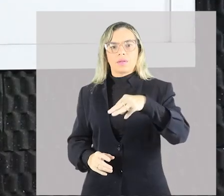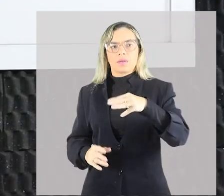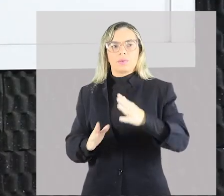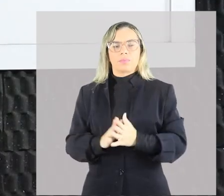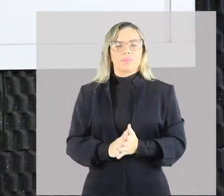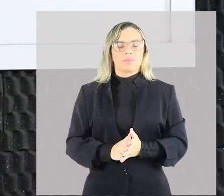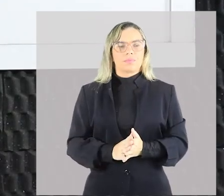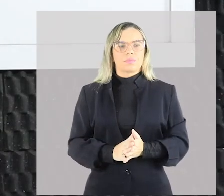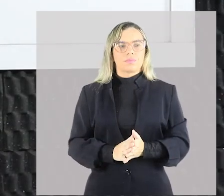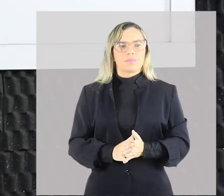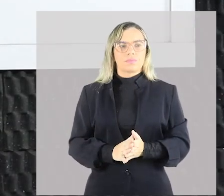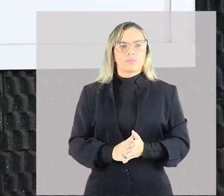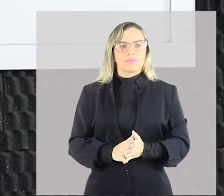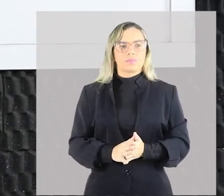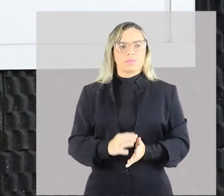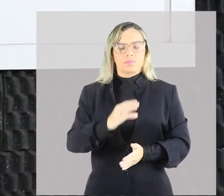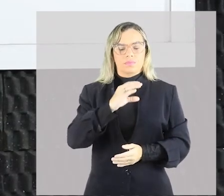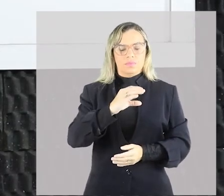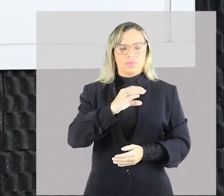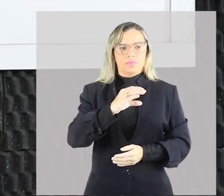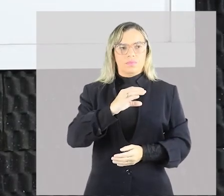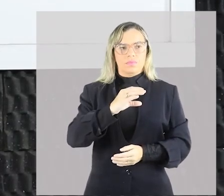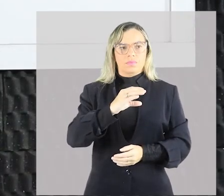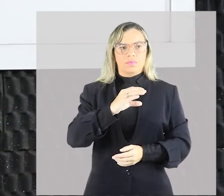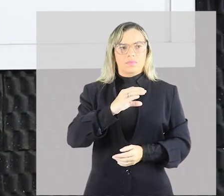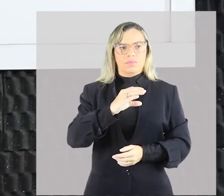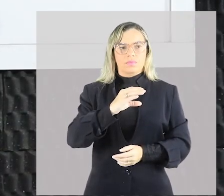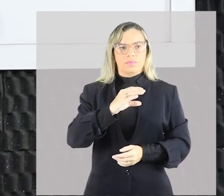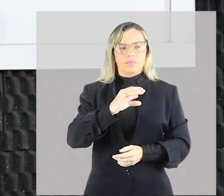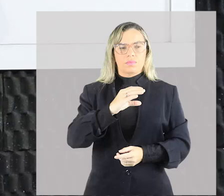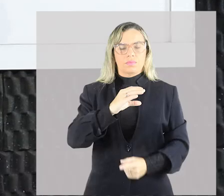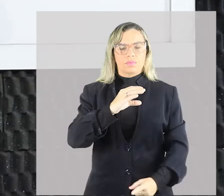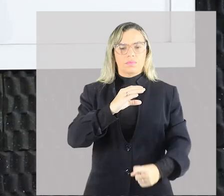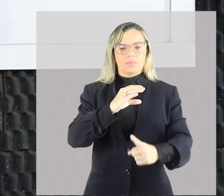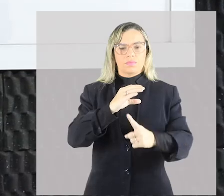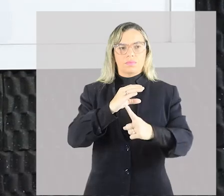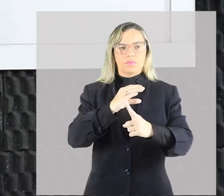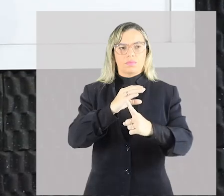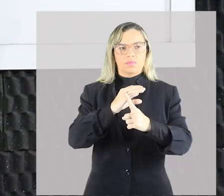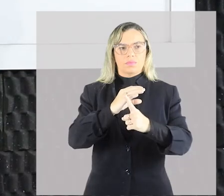e um C cortado significa que não contém.